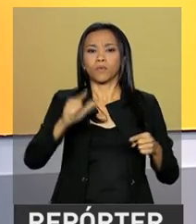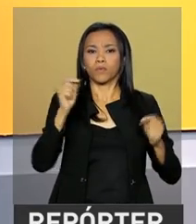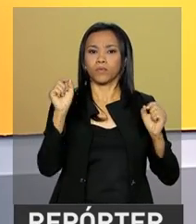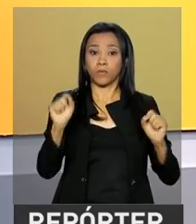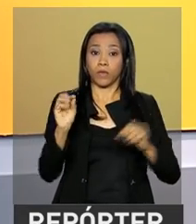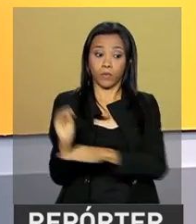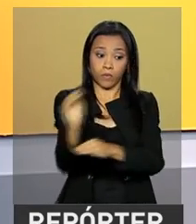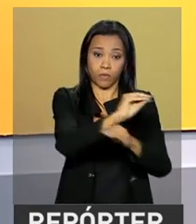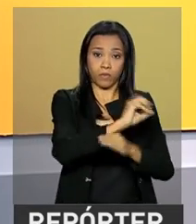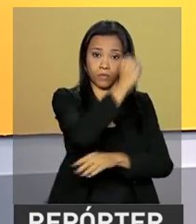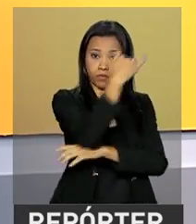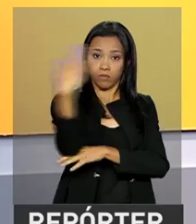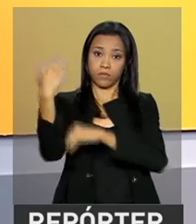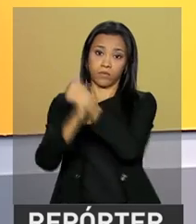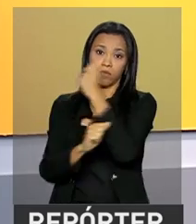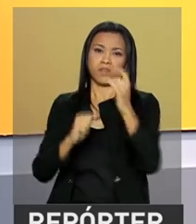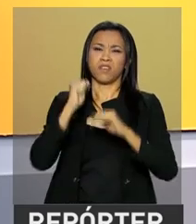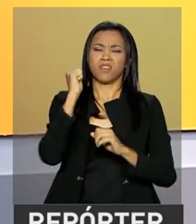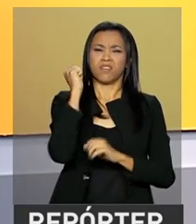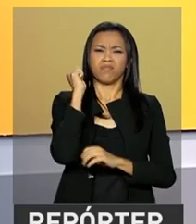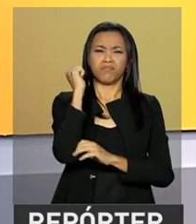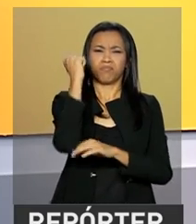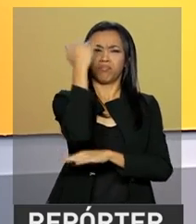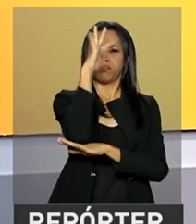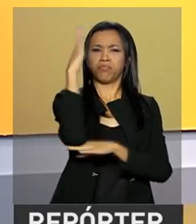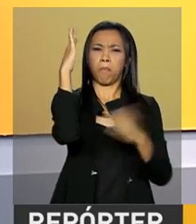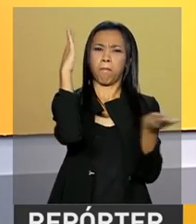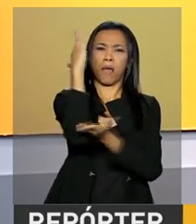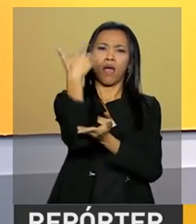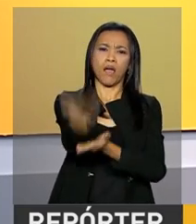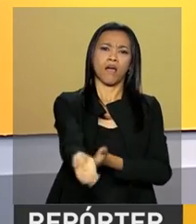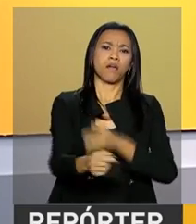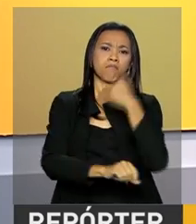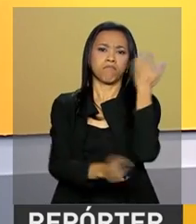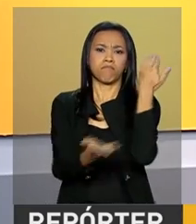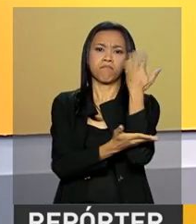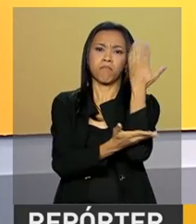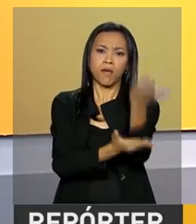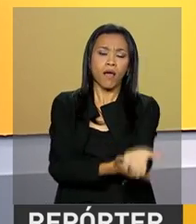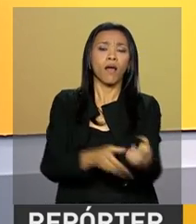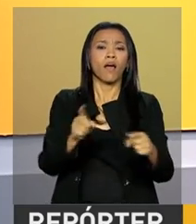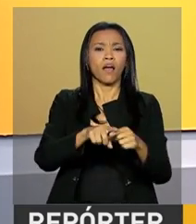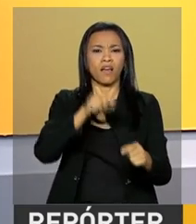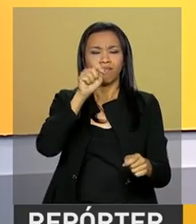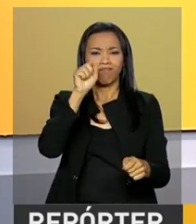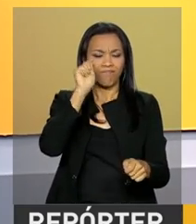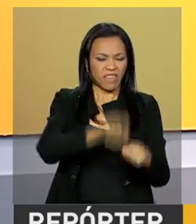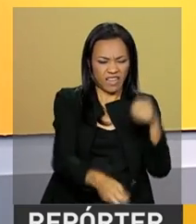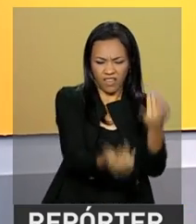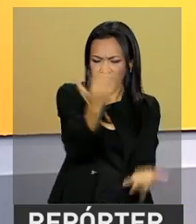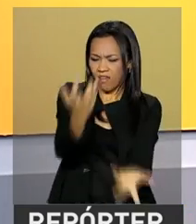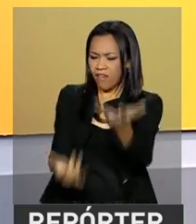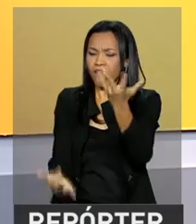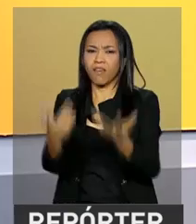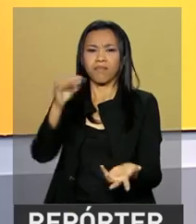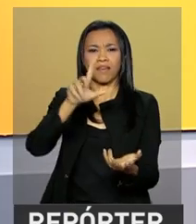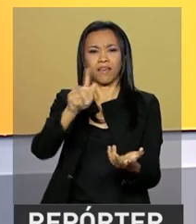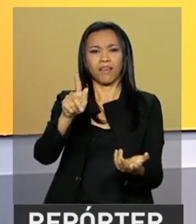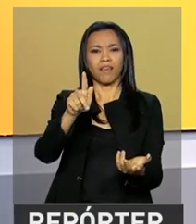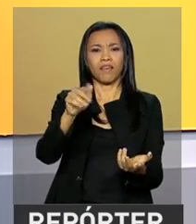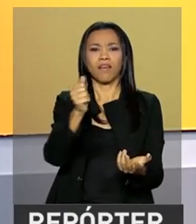do meio ambiente desmatamento queimadas e emissões de gases tudo isso vem sendo monitorado no serrado